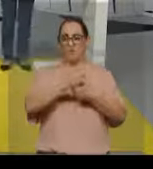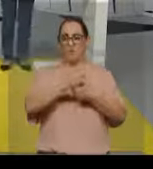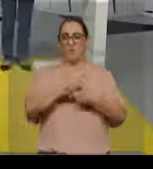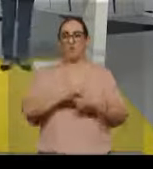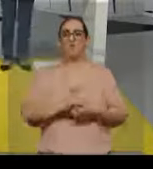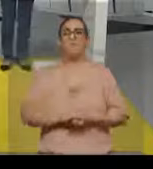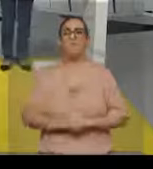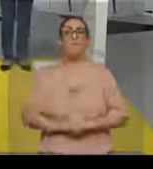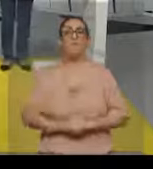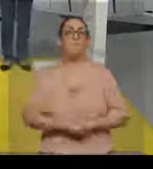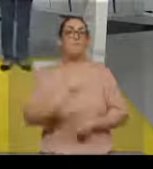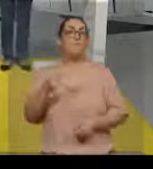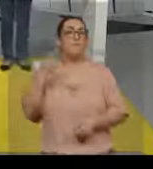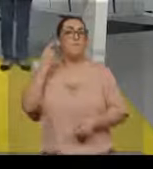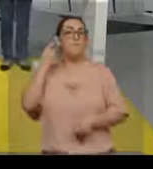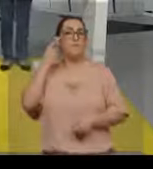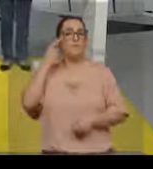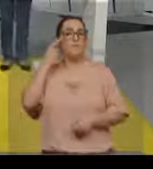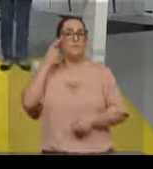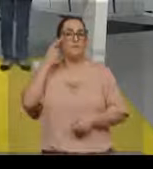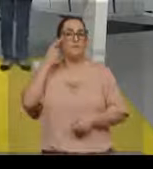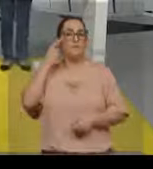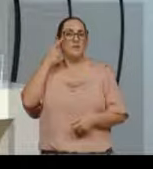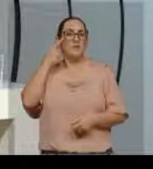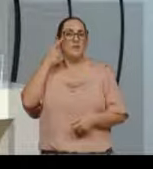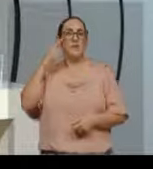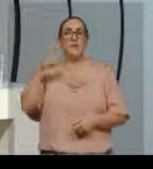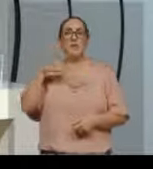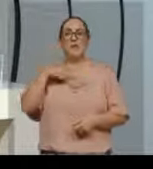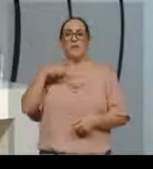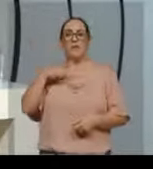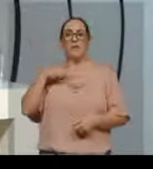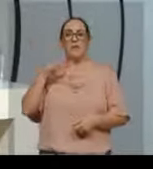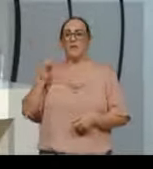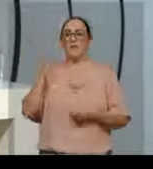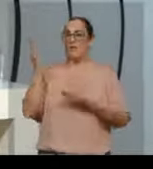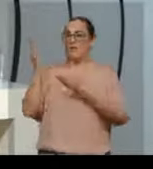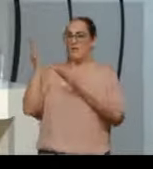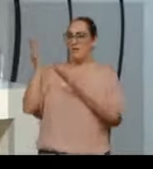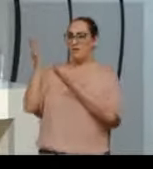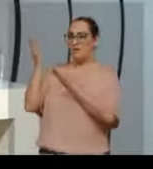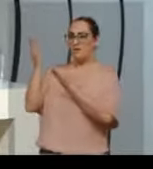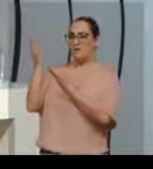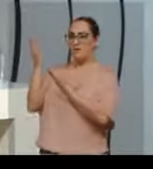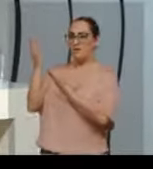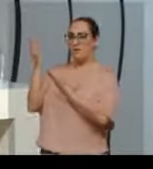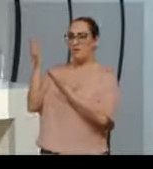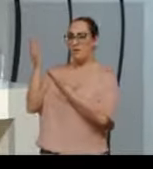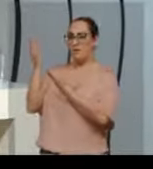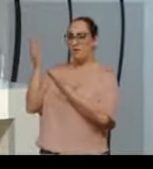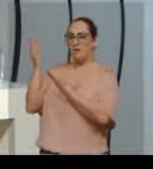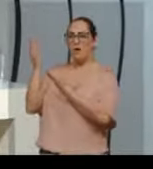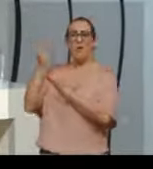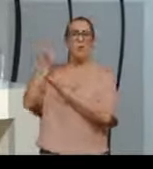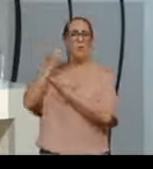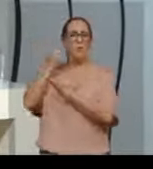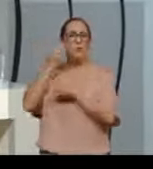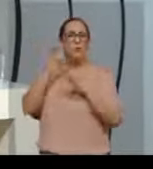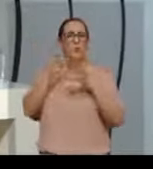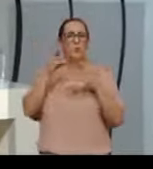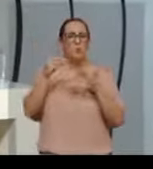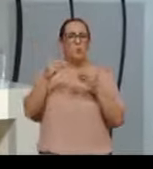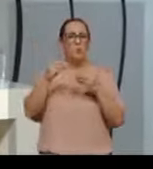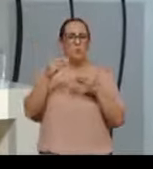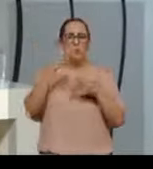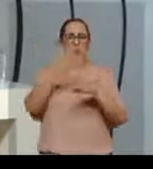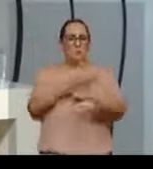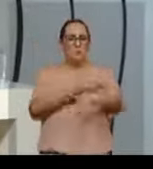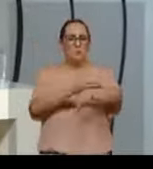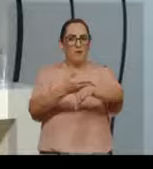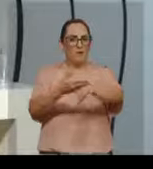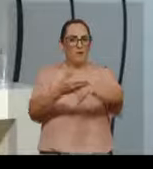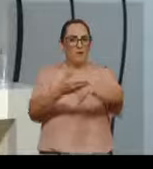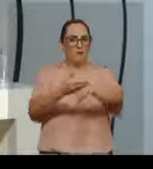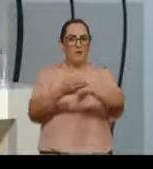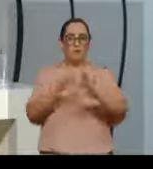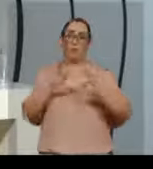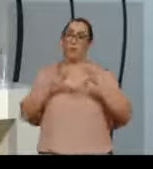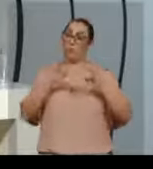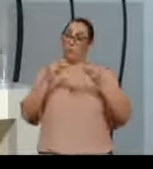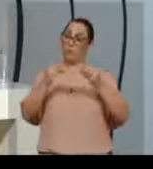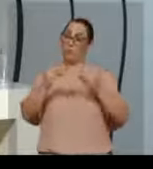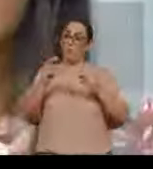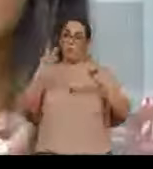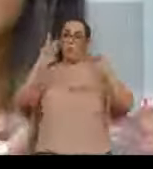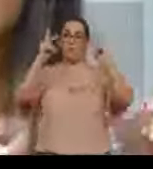Então, imagine que eu tivesse essa molécula aqui, tudo com bolinha branca. Eu tirei ou seja, seriam